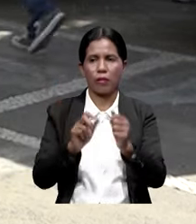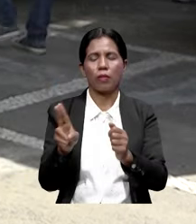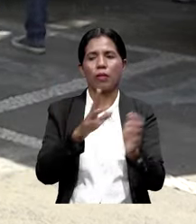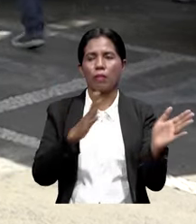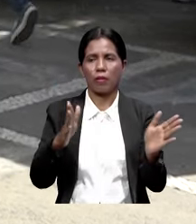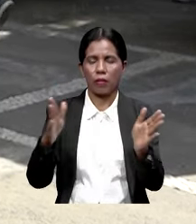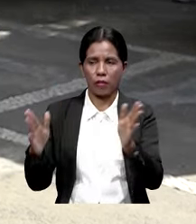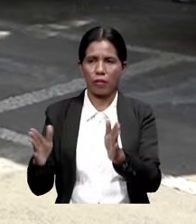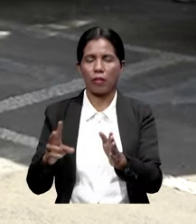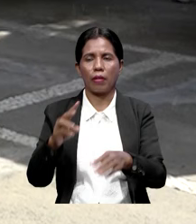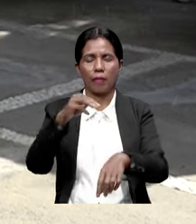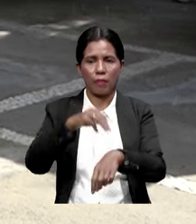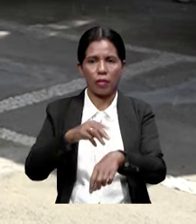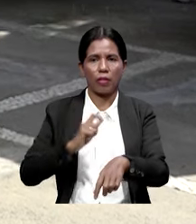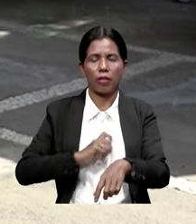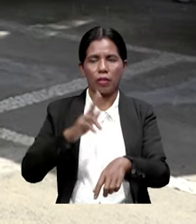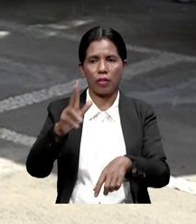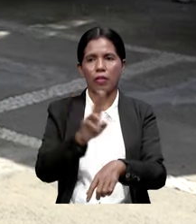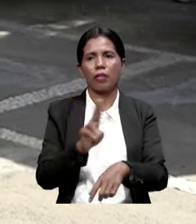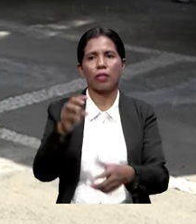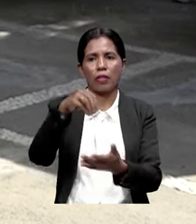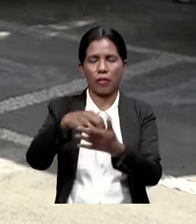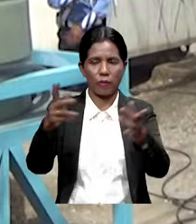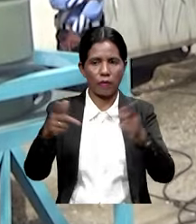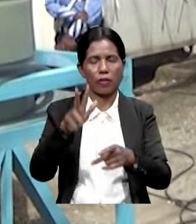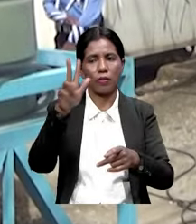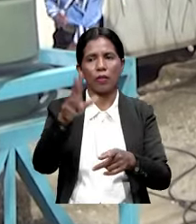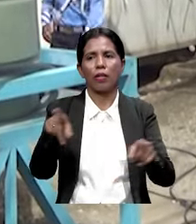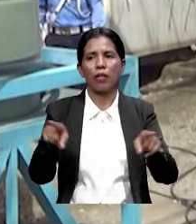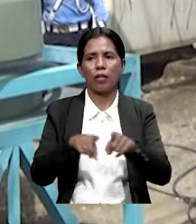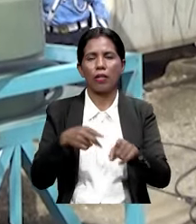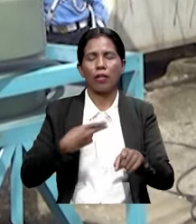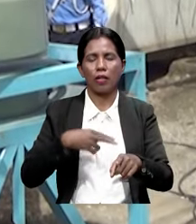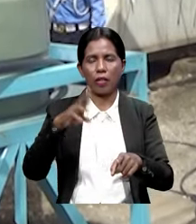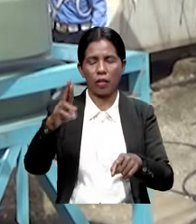preparação evento misa e testolo no balung sei monte fatin tolu hanesan hera